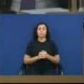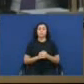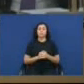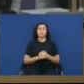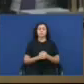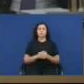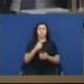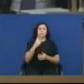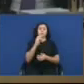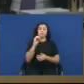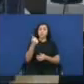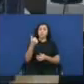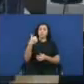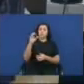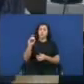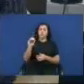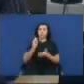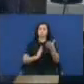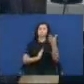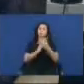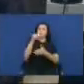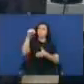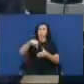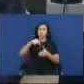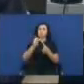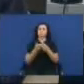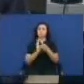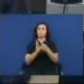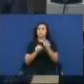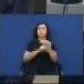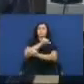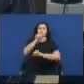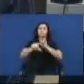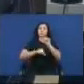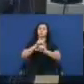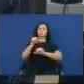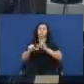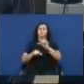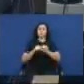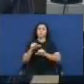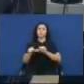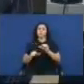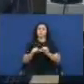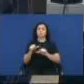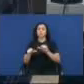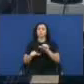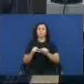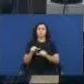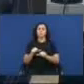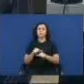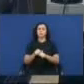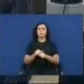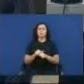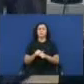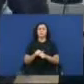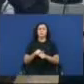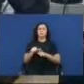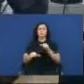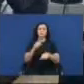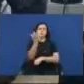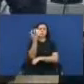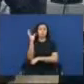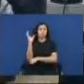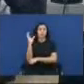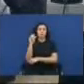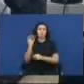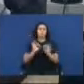No ano de 2010, foi aprovado nessa Câmara aqui uma troca de áreas, uma permuta. A faculdade se estabeleceu